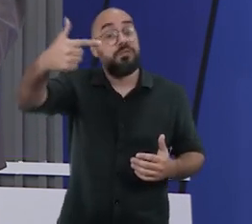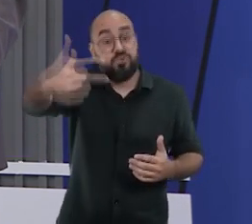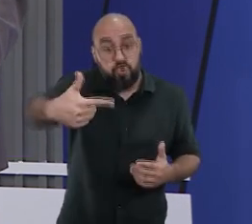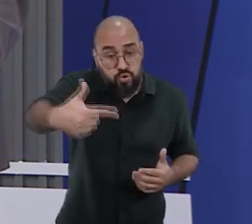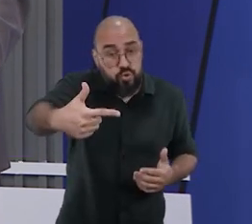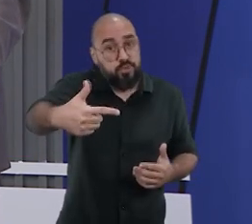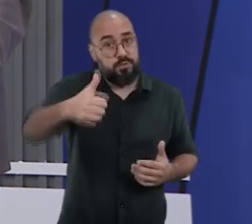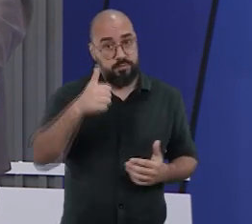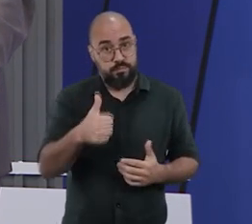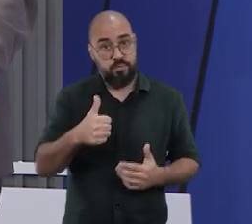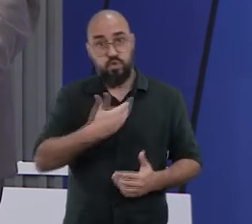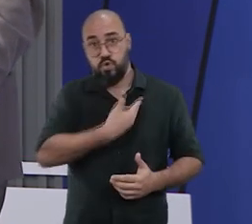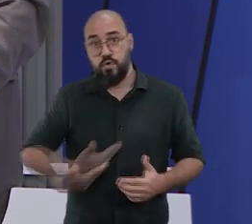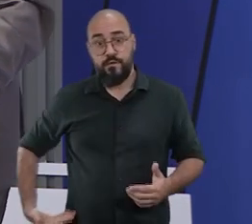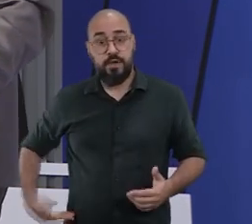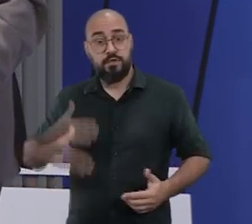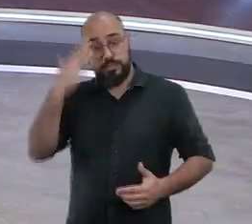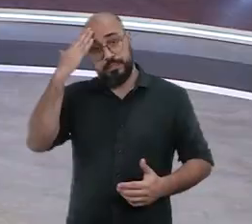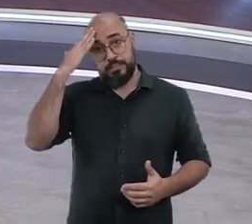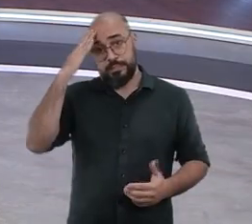do governo de Deus.